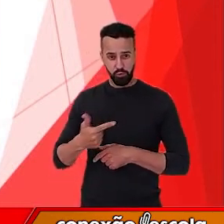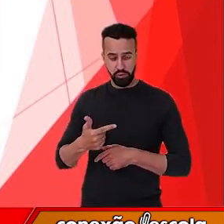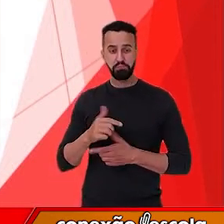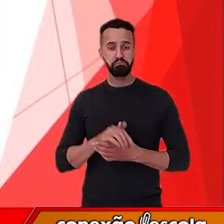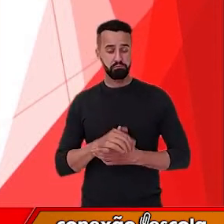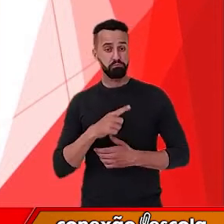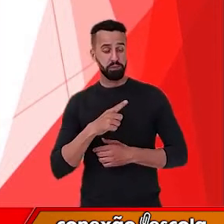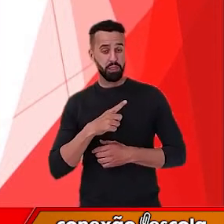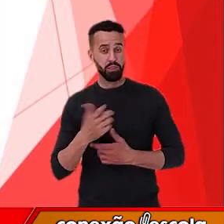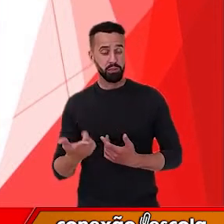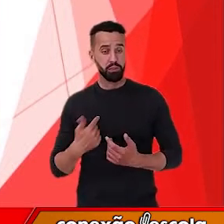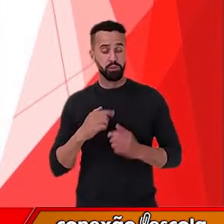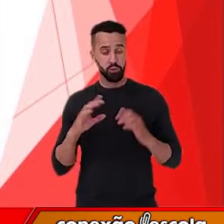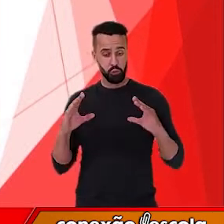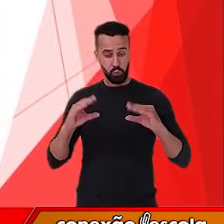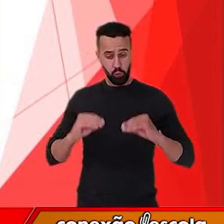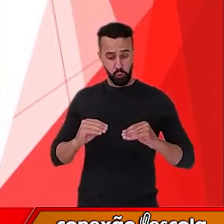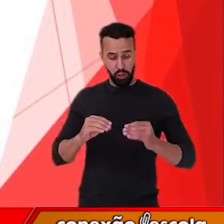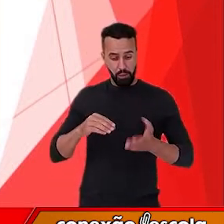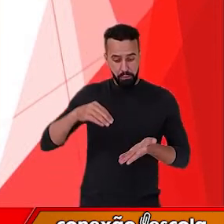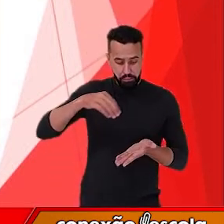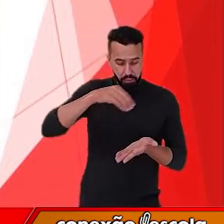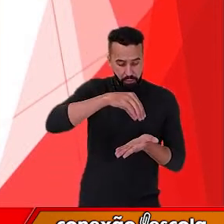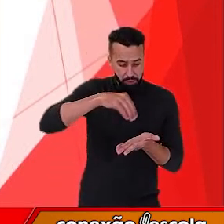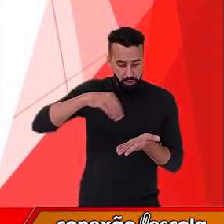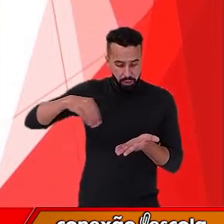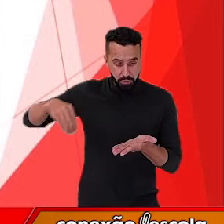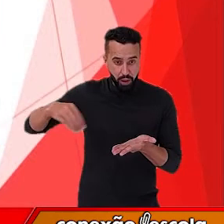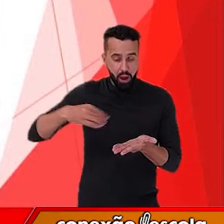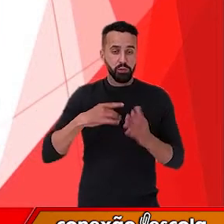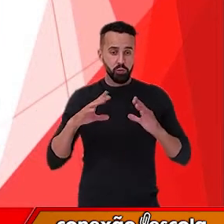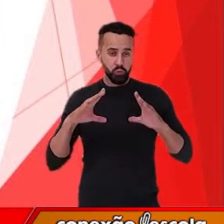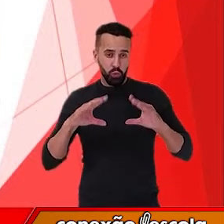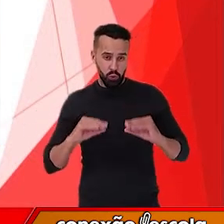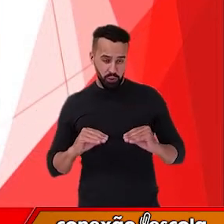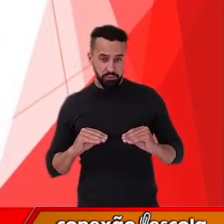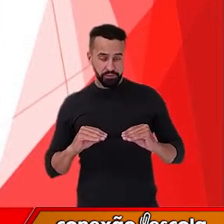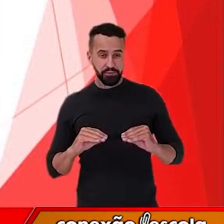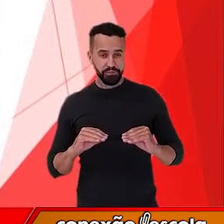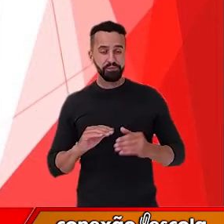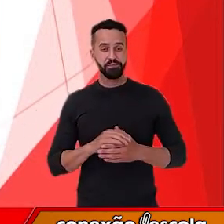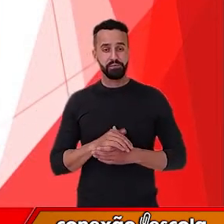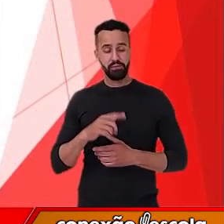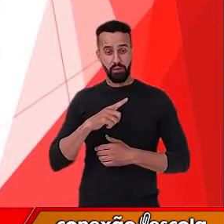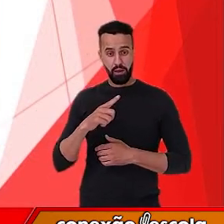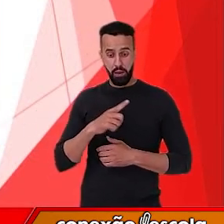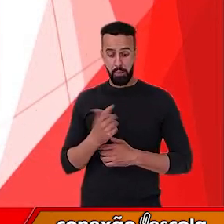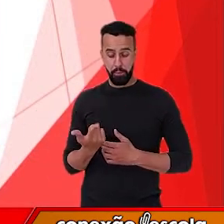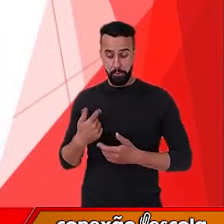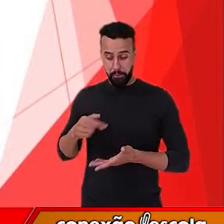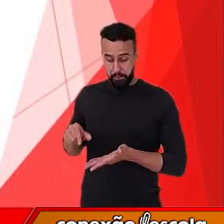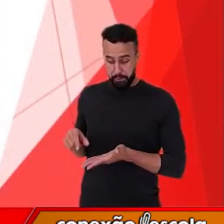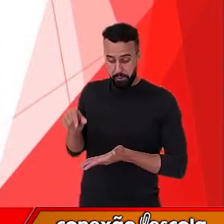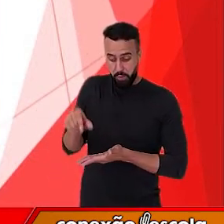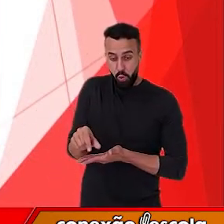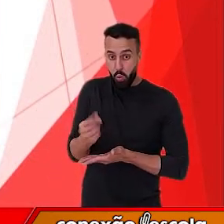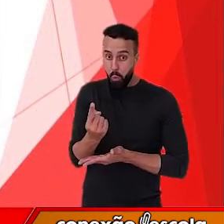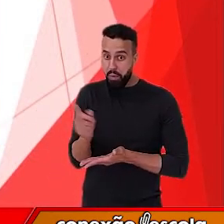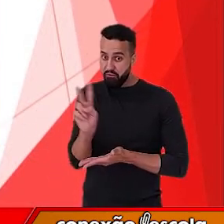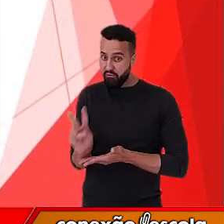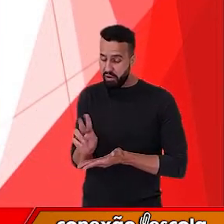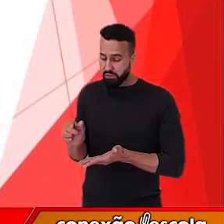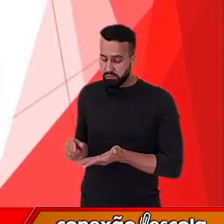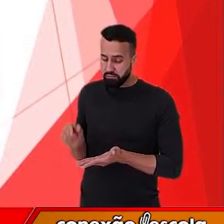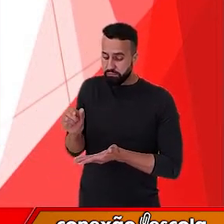casas escuras e elas andam somente em cima das casas escuras. Cada peça pode andar somente uma casa